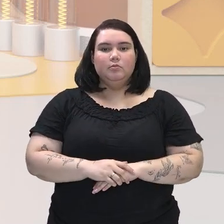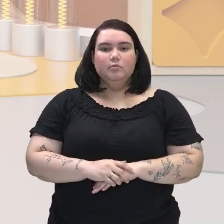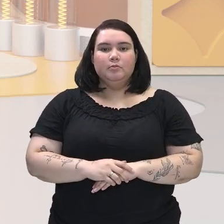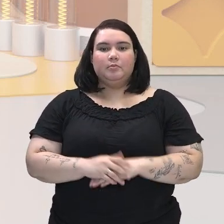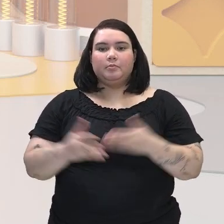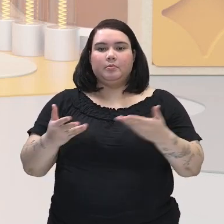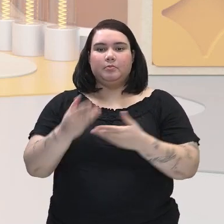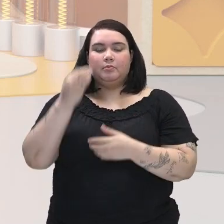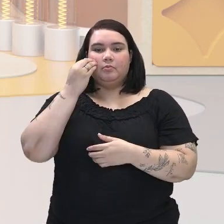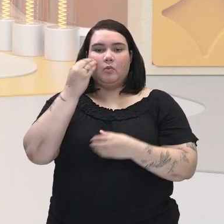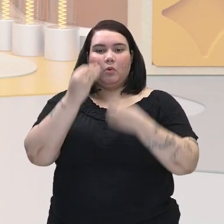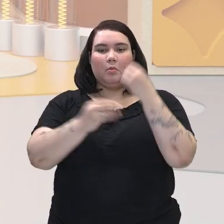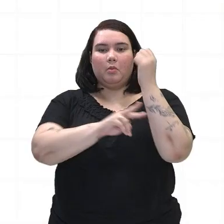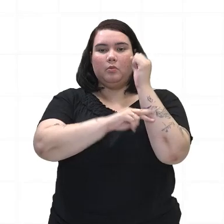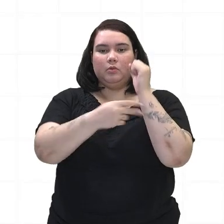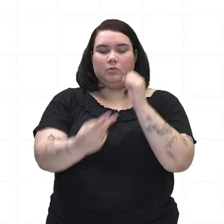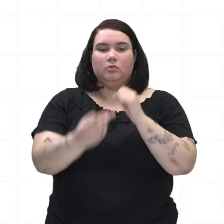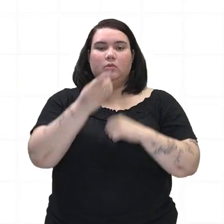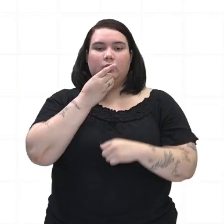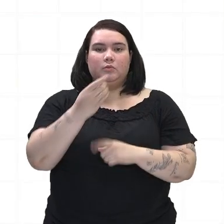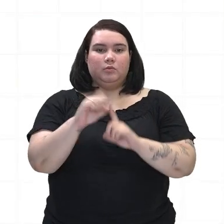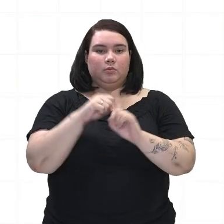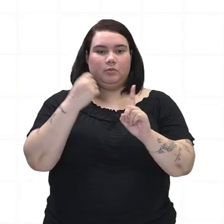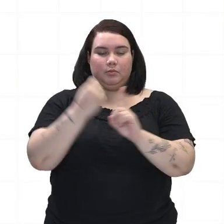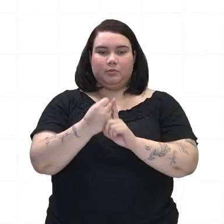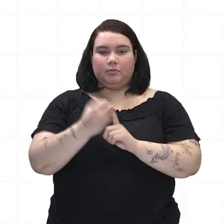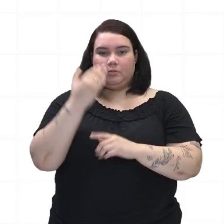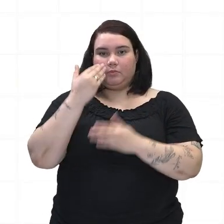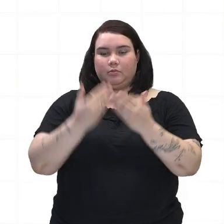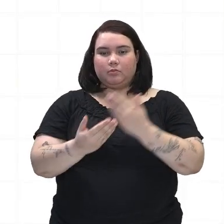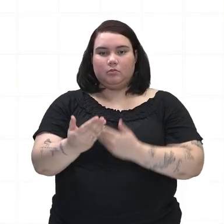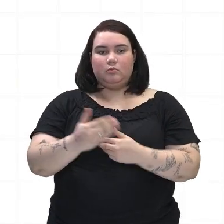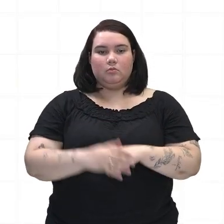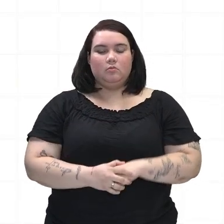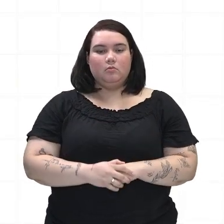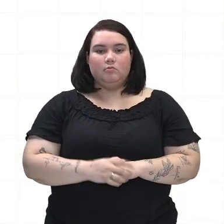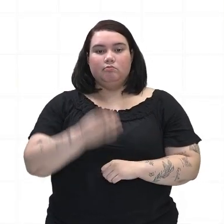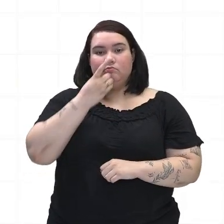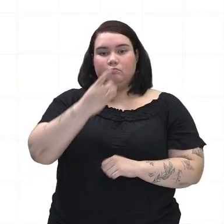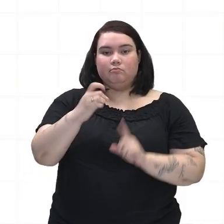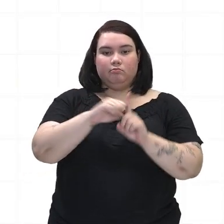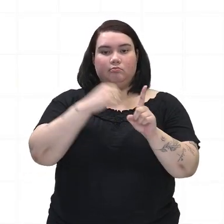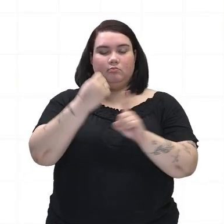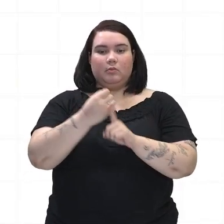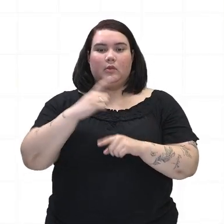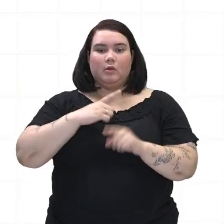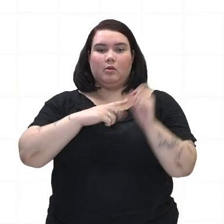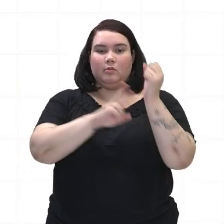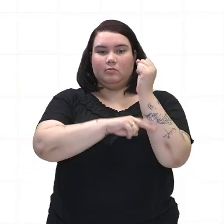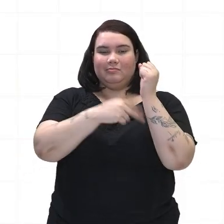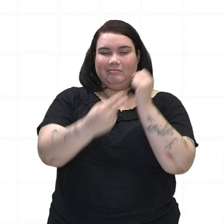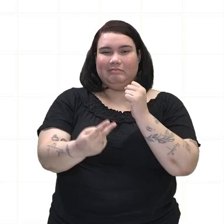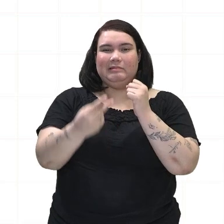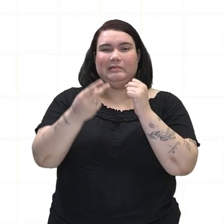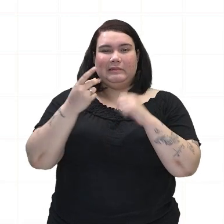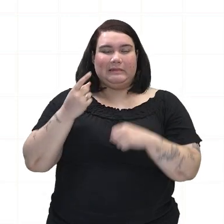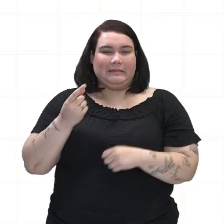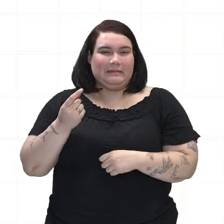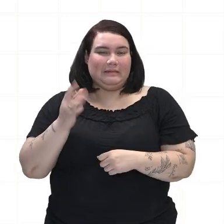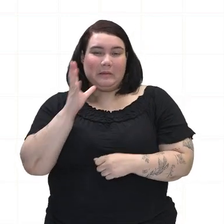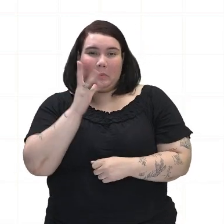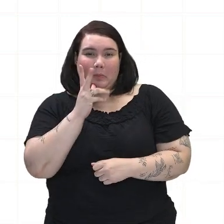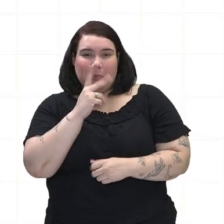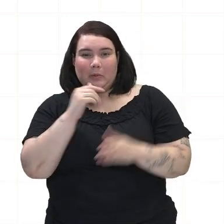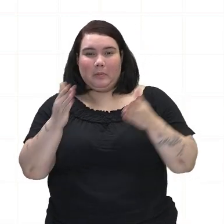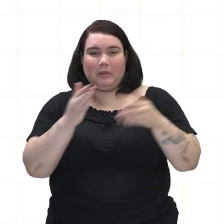sobre os impactos do darwinismo social, um pouco mais, vamos lá? O darwinismo social teve um impacto